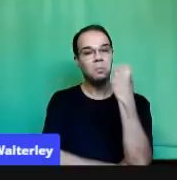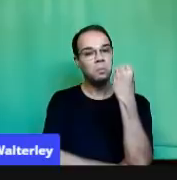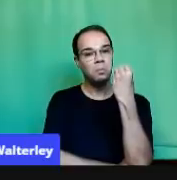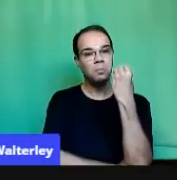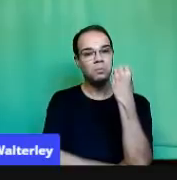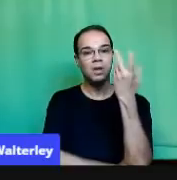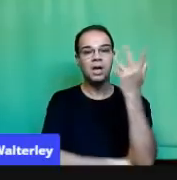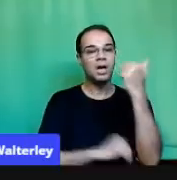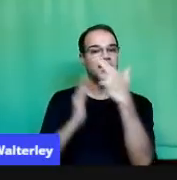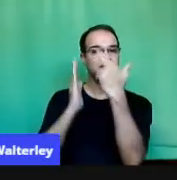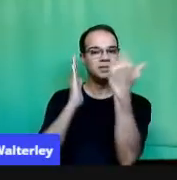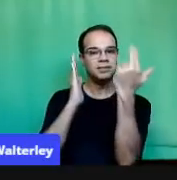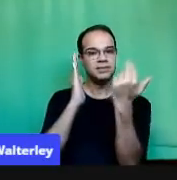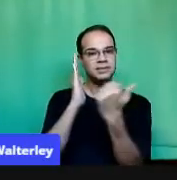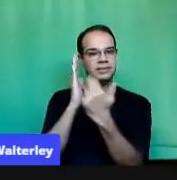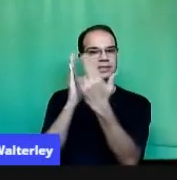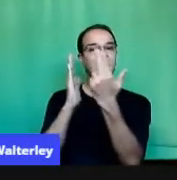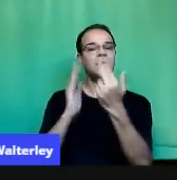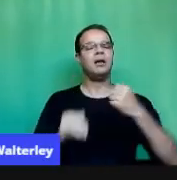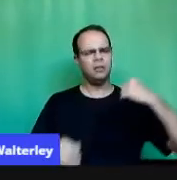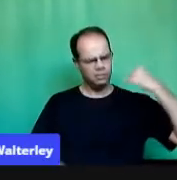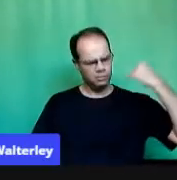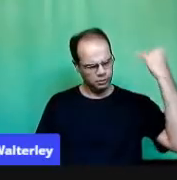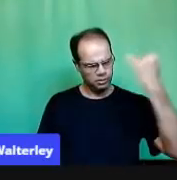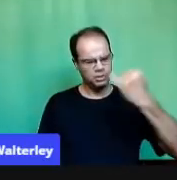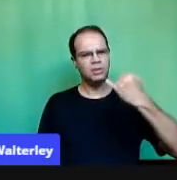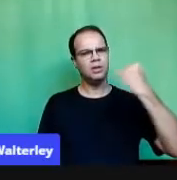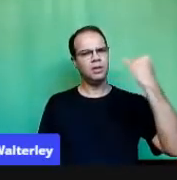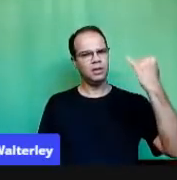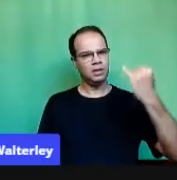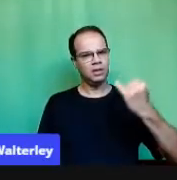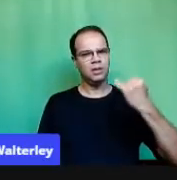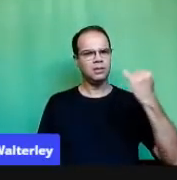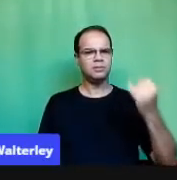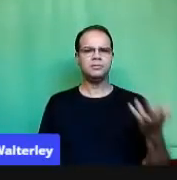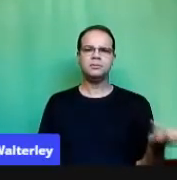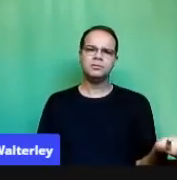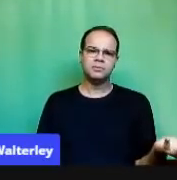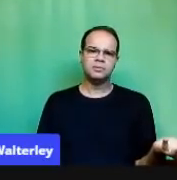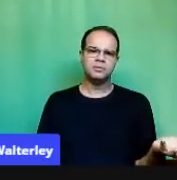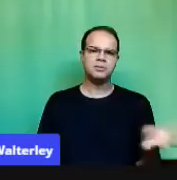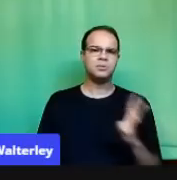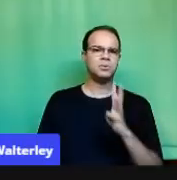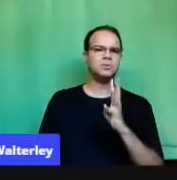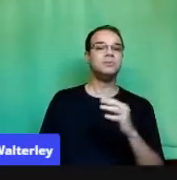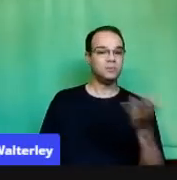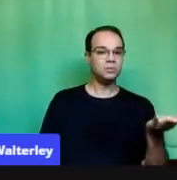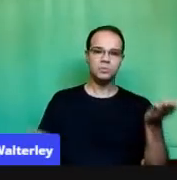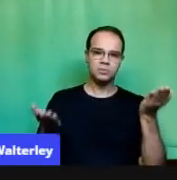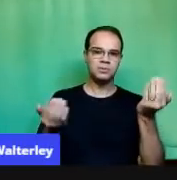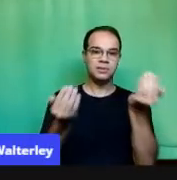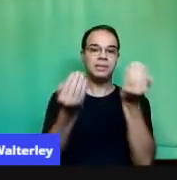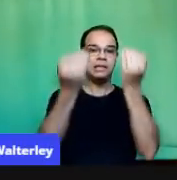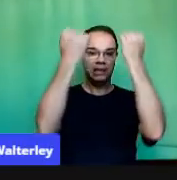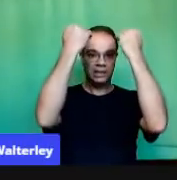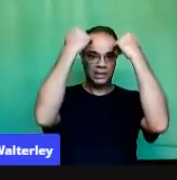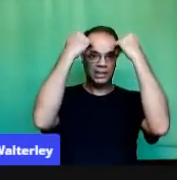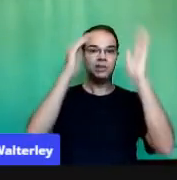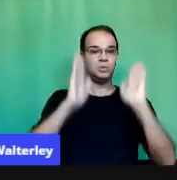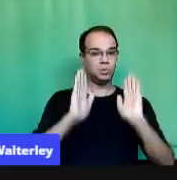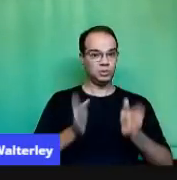a arte é importante, nós temos esse conhecimento, mas é